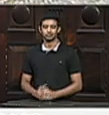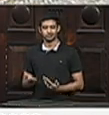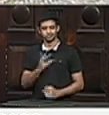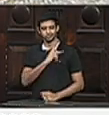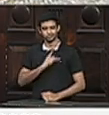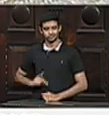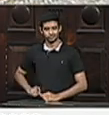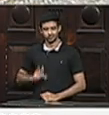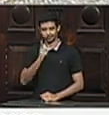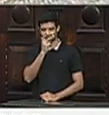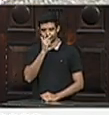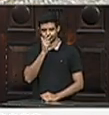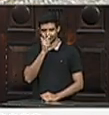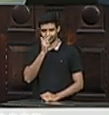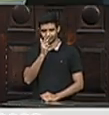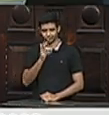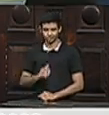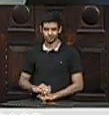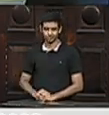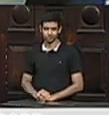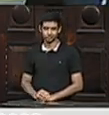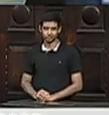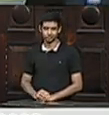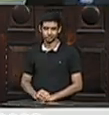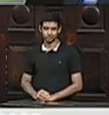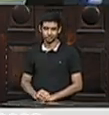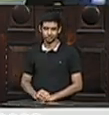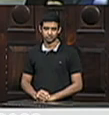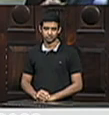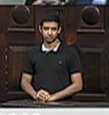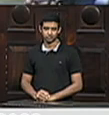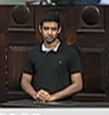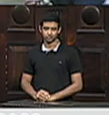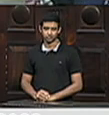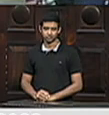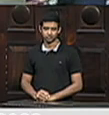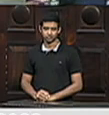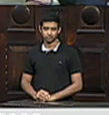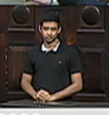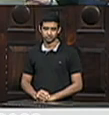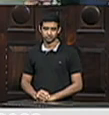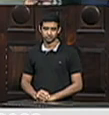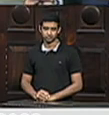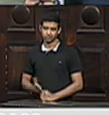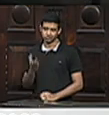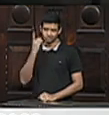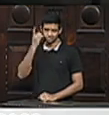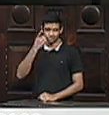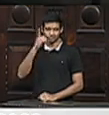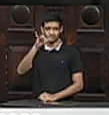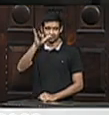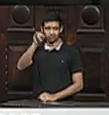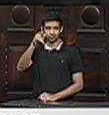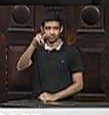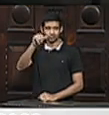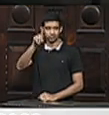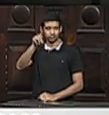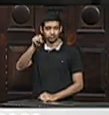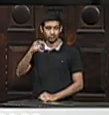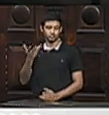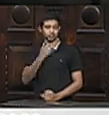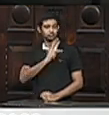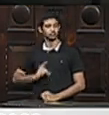Não havendo mais oradores inscritos, o presente mensagem recebeu 24 emendas, retorna às comissões. Anuncio em regime de urgência, em